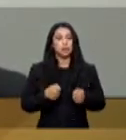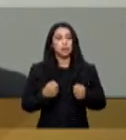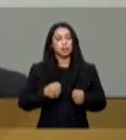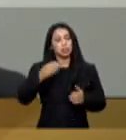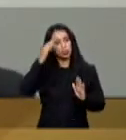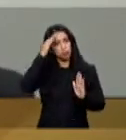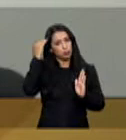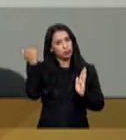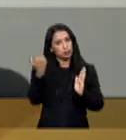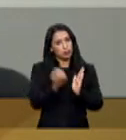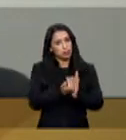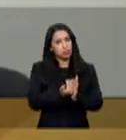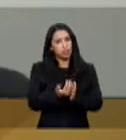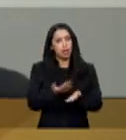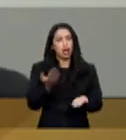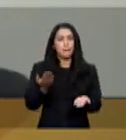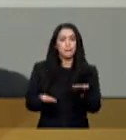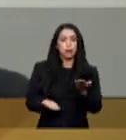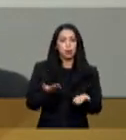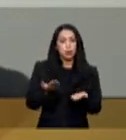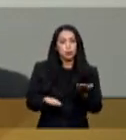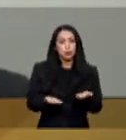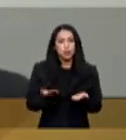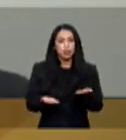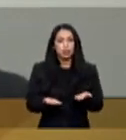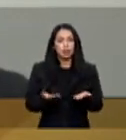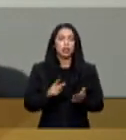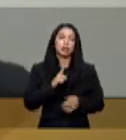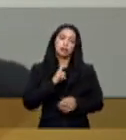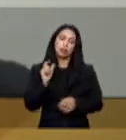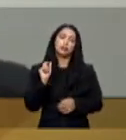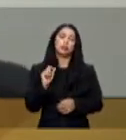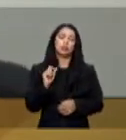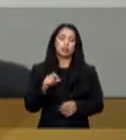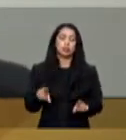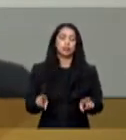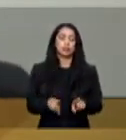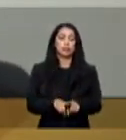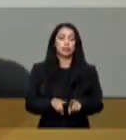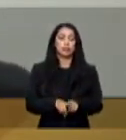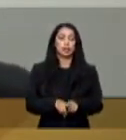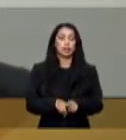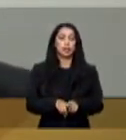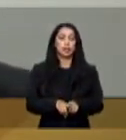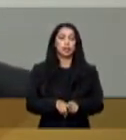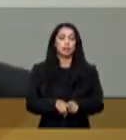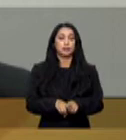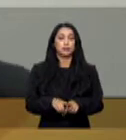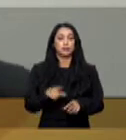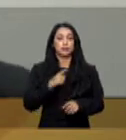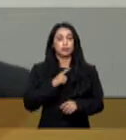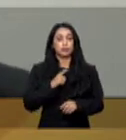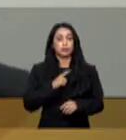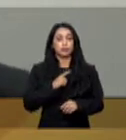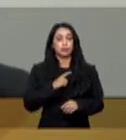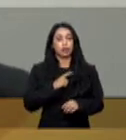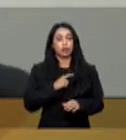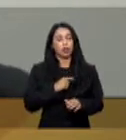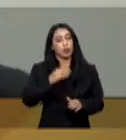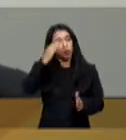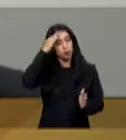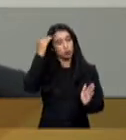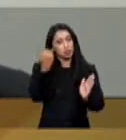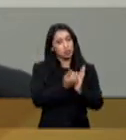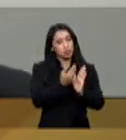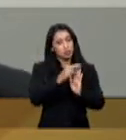da proporcionalidade e da razoabilidade, bem como ao princípio da ofensividade da norma incriminadora,